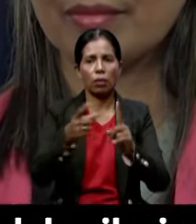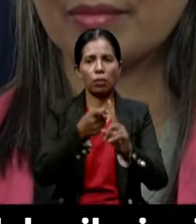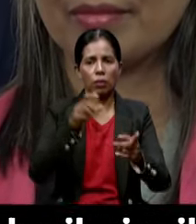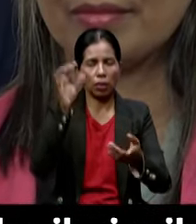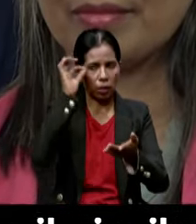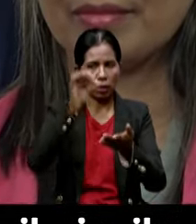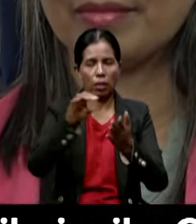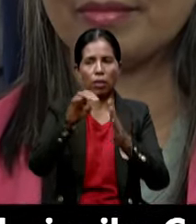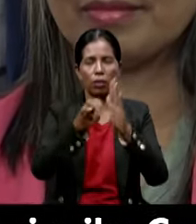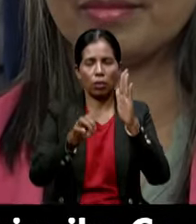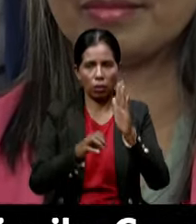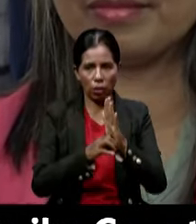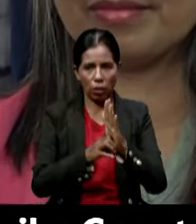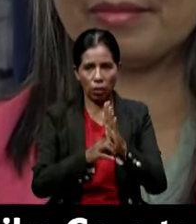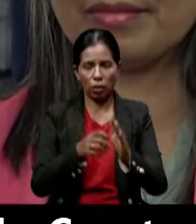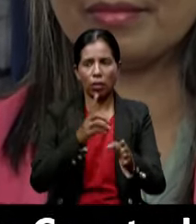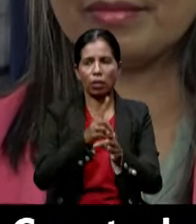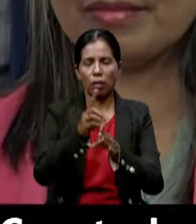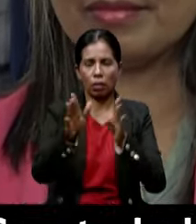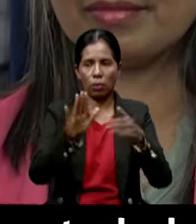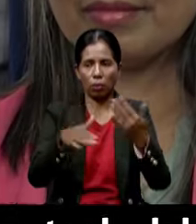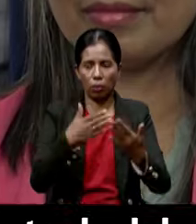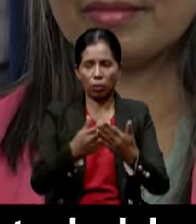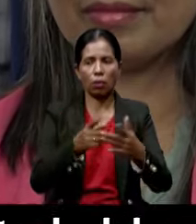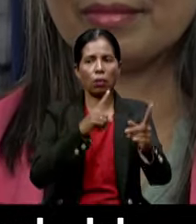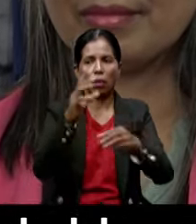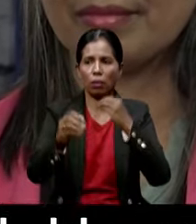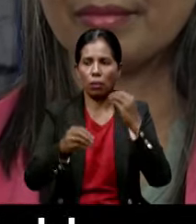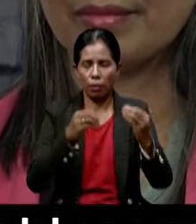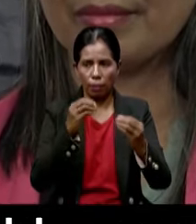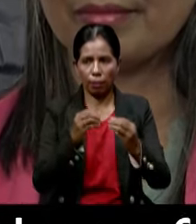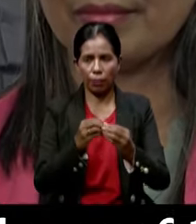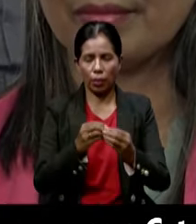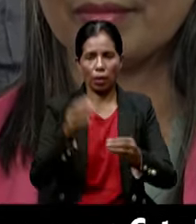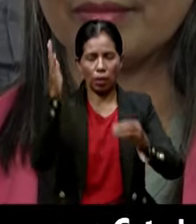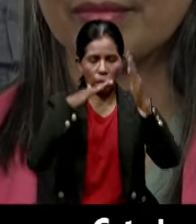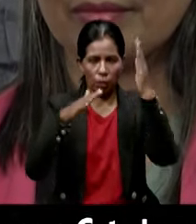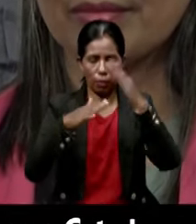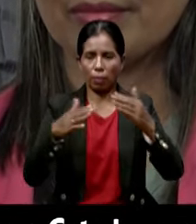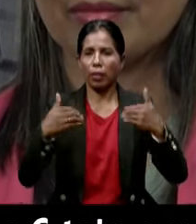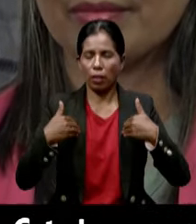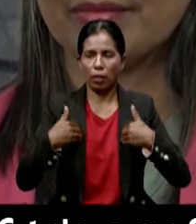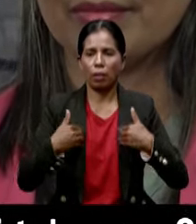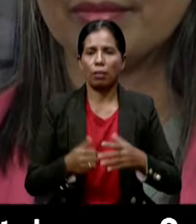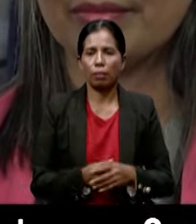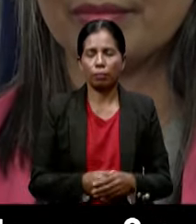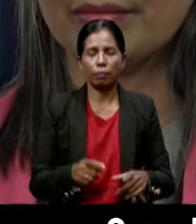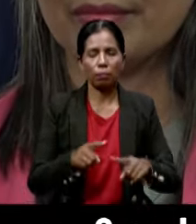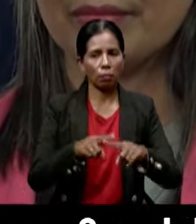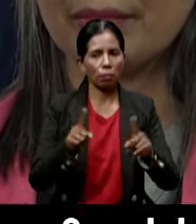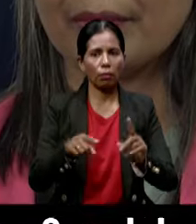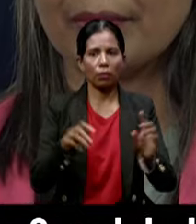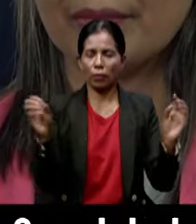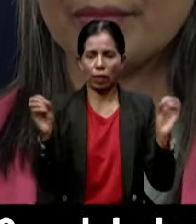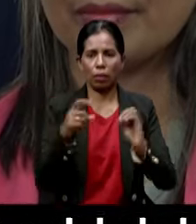executiva, no, a diretora Sira, a ONU explica de Ancata. E a problema é que mas bem, Laos,